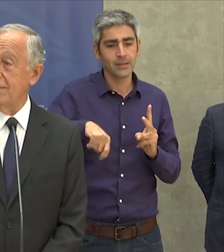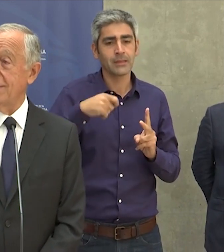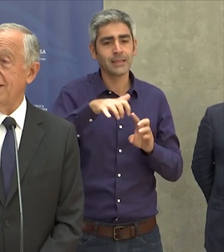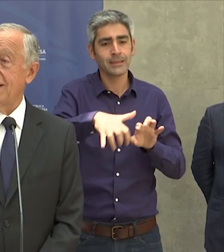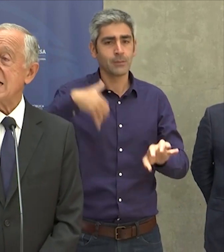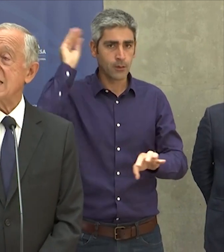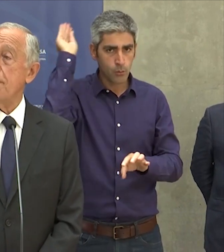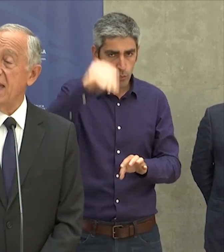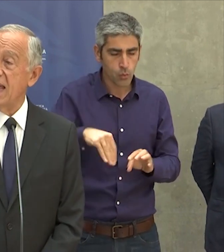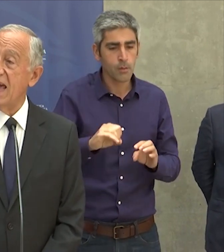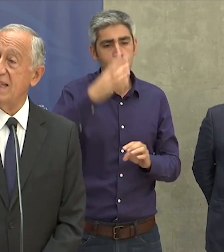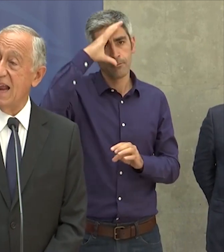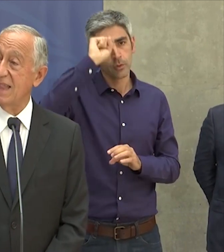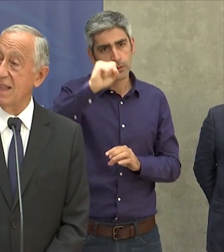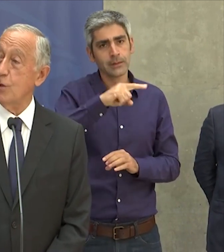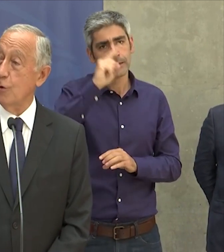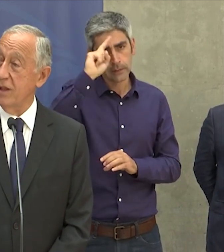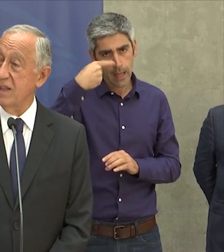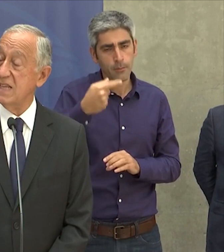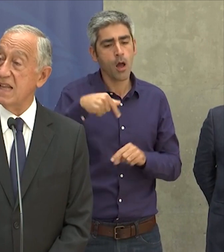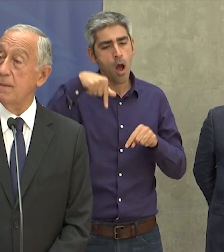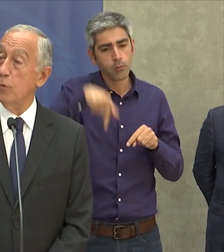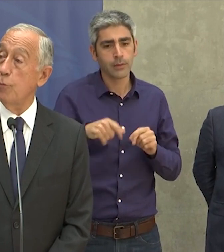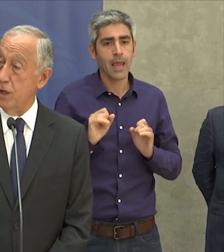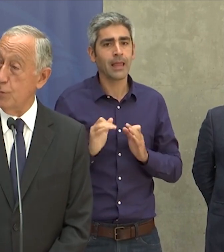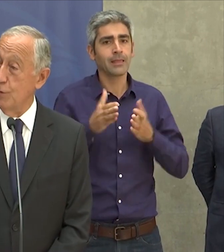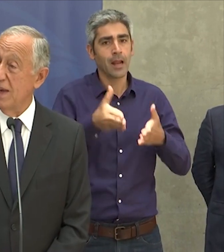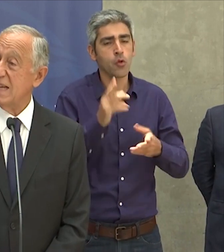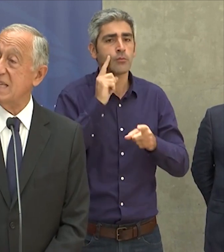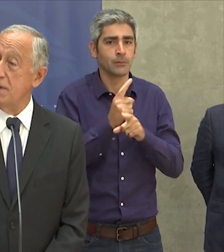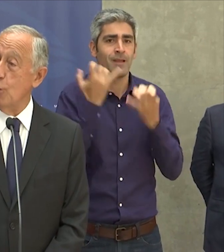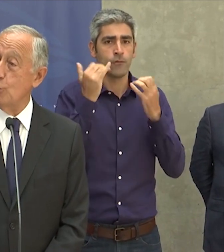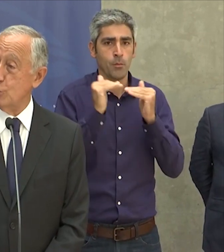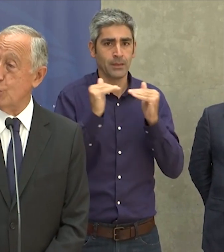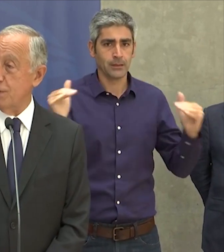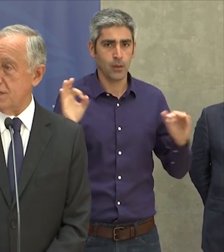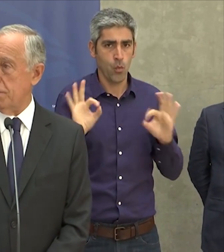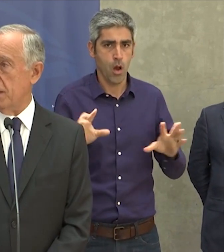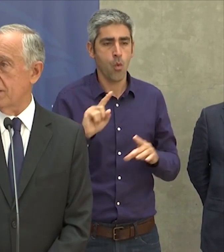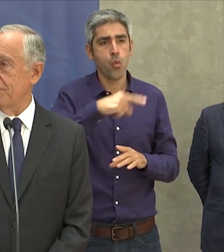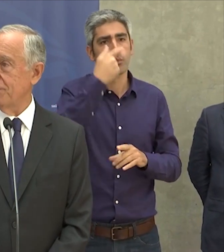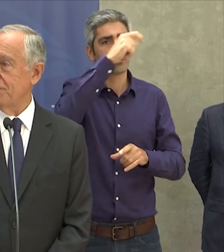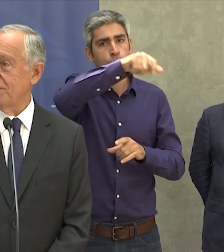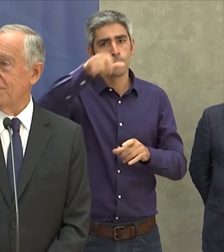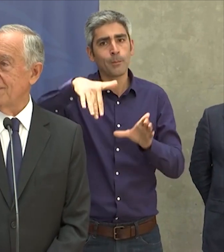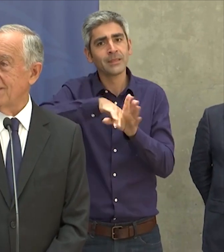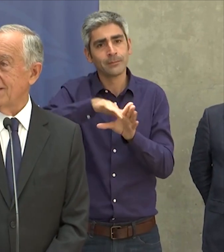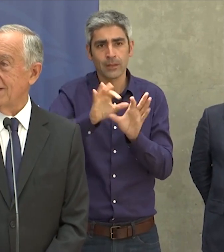Primeiro-Ministro saberem à entrada das sessões exatamente o mesmo que sabiam os outros participantes,